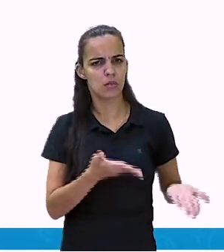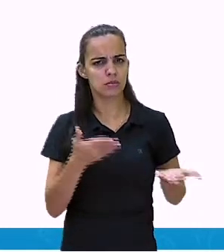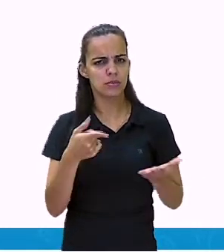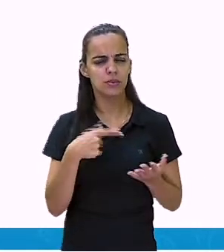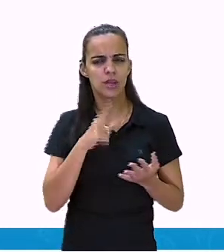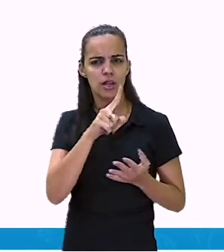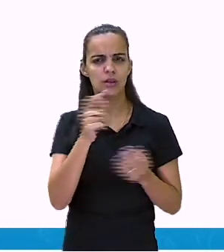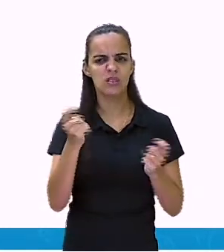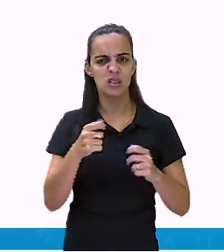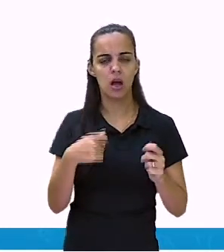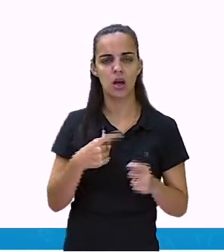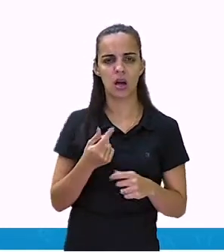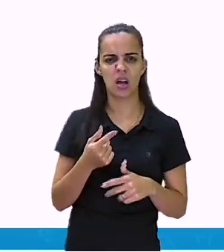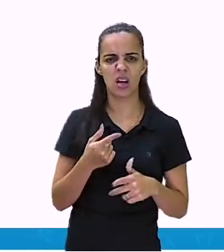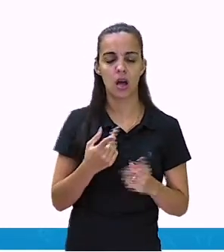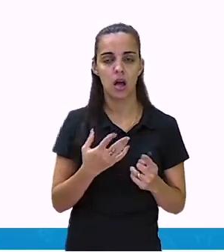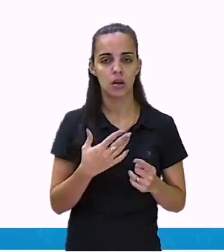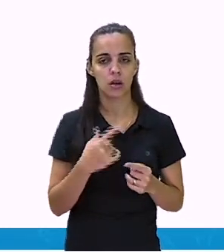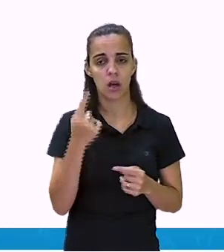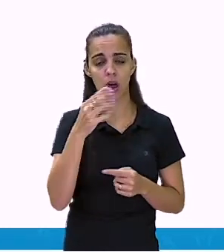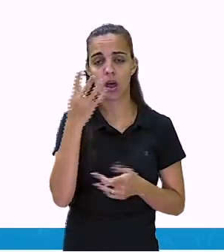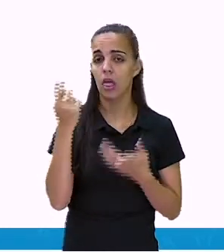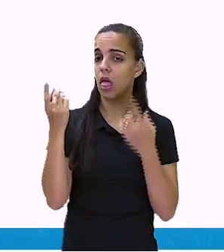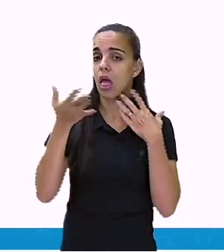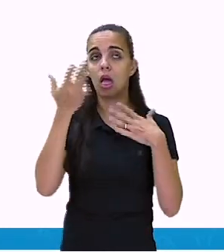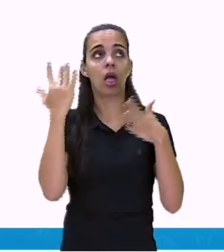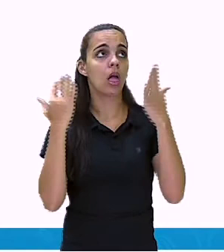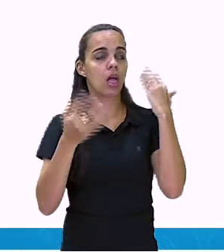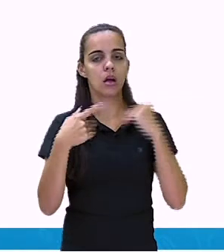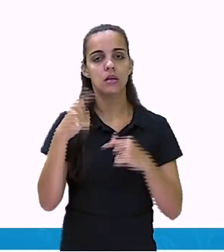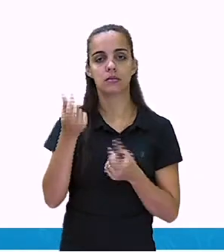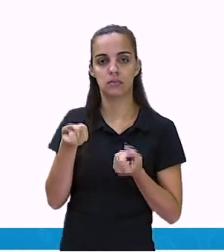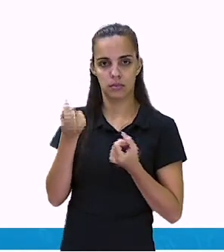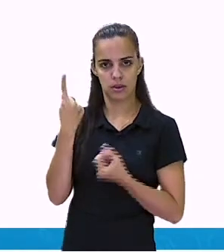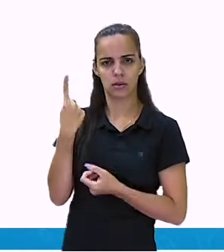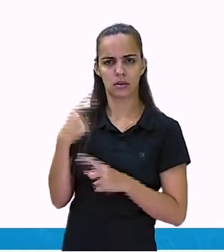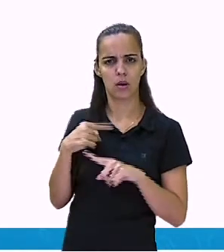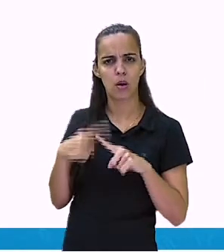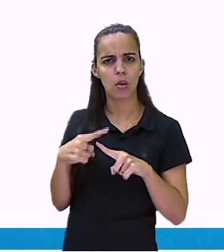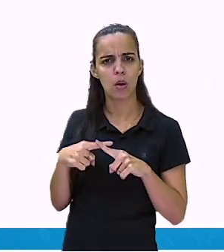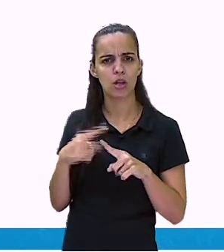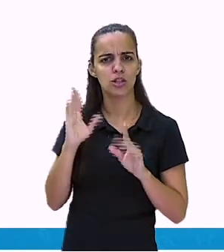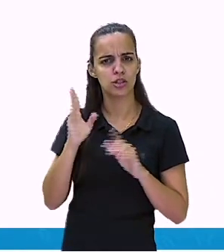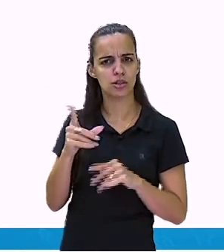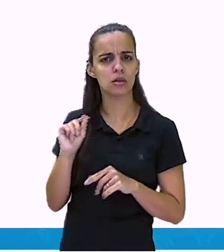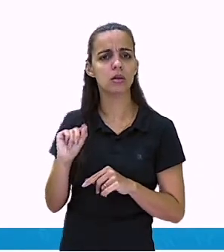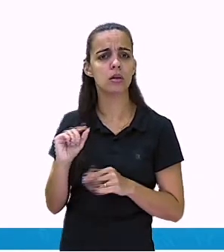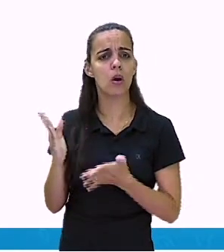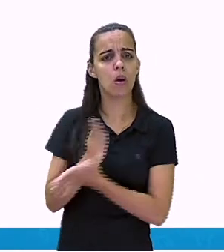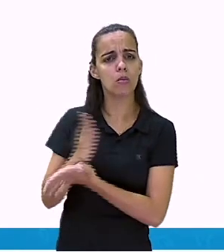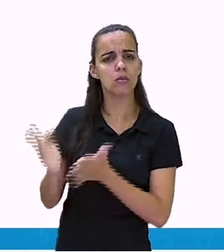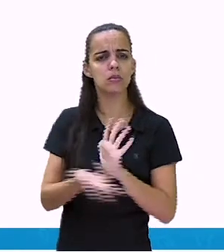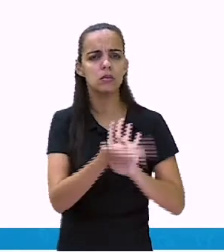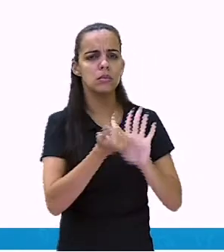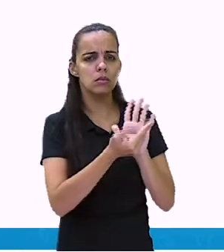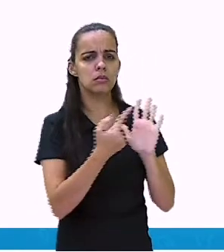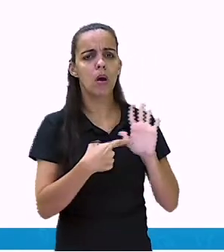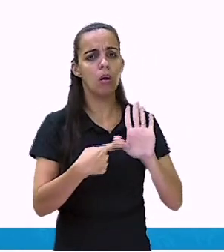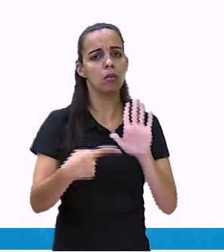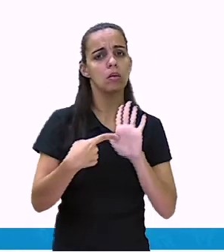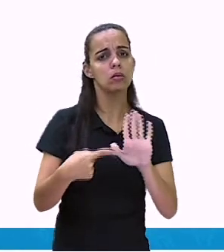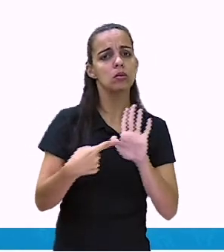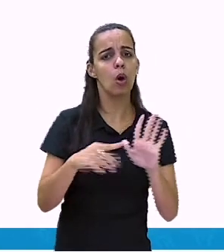a distorções estranhas, já que alguns desenhos são exibidos